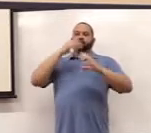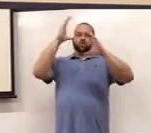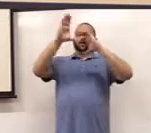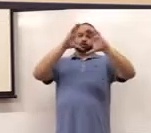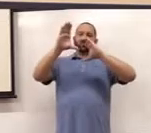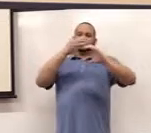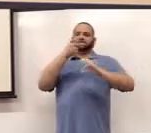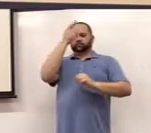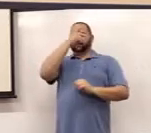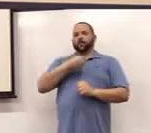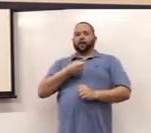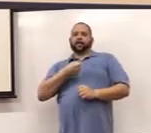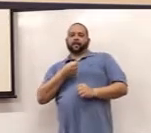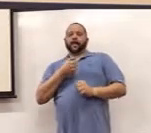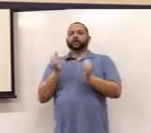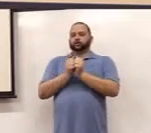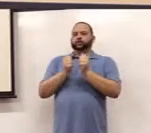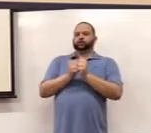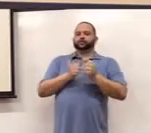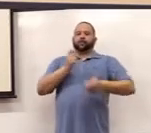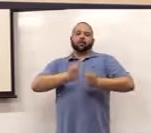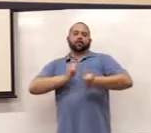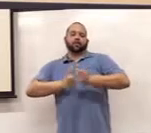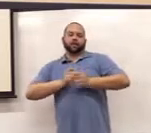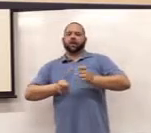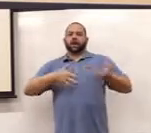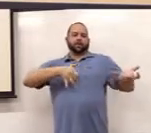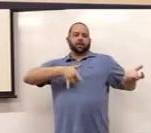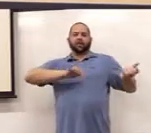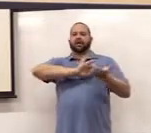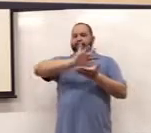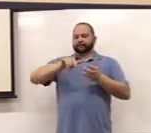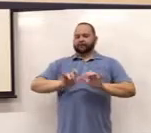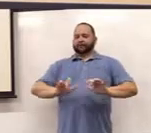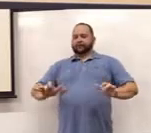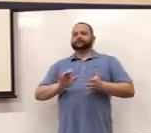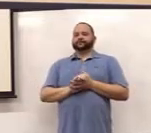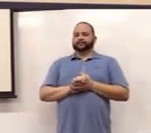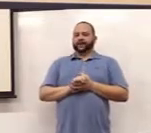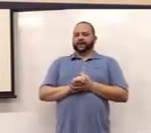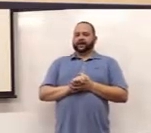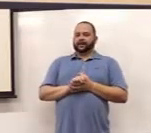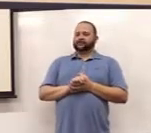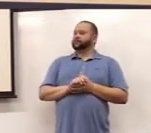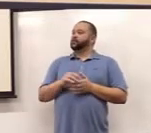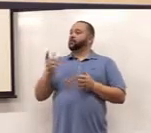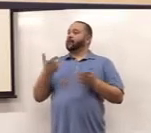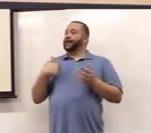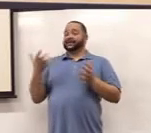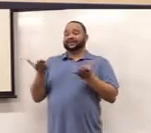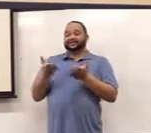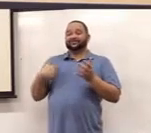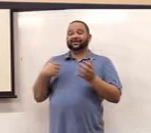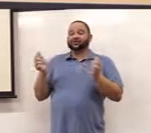canta, acompanhado por outros instrumentos, né? A polifonia é quando a gente tem várias melodias acontecendo ao mesmo tempo.